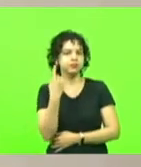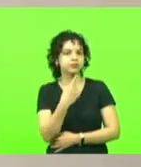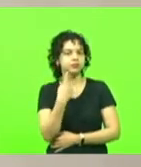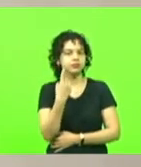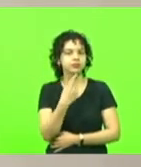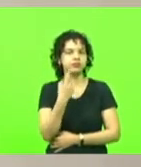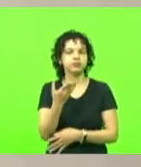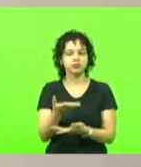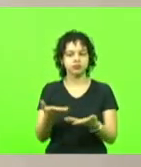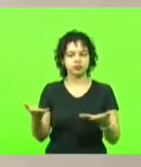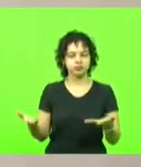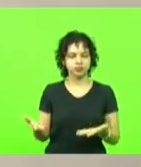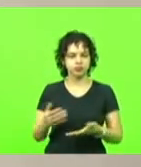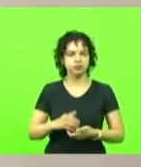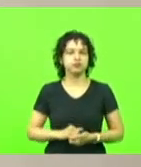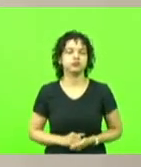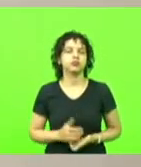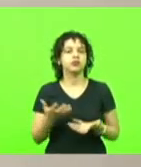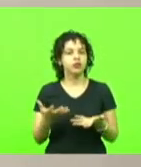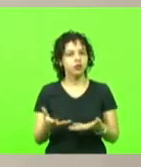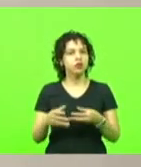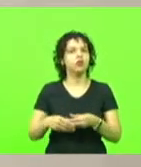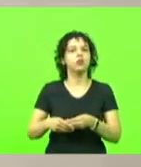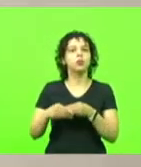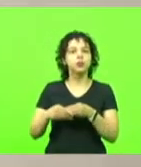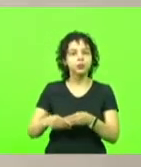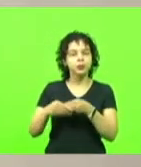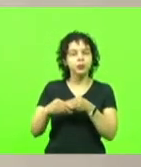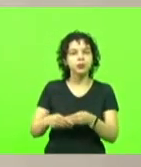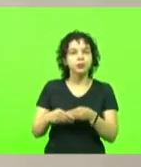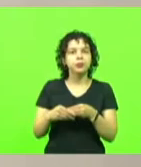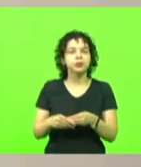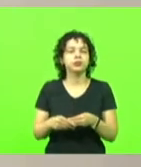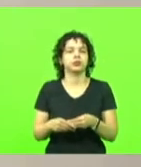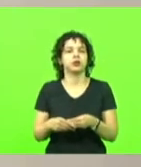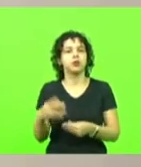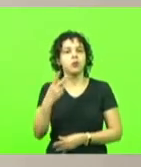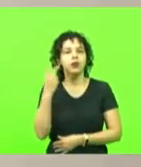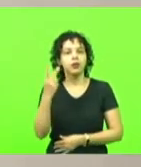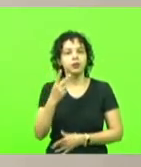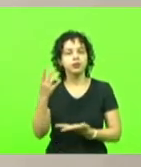deputados. Quero cumprimentar o Parlamento Jovem que estava